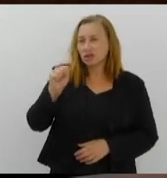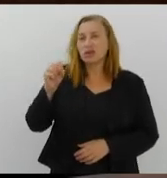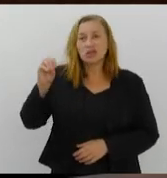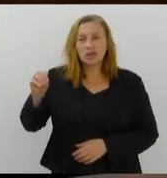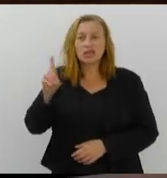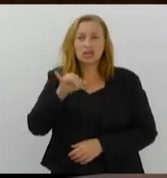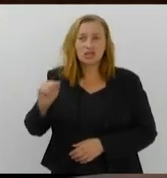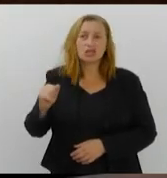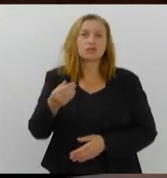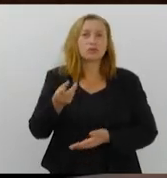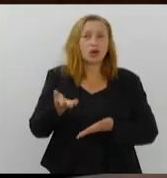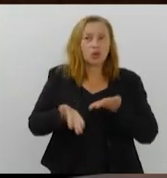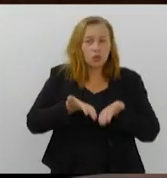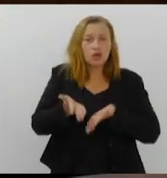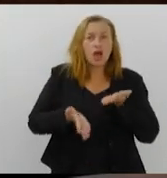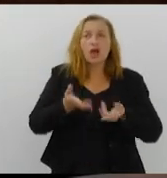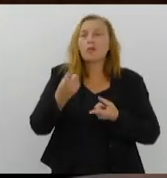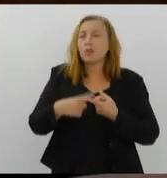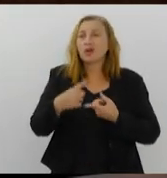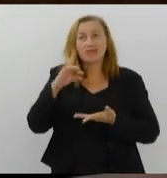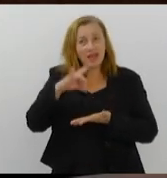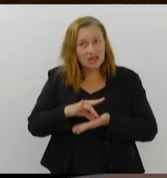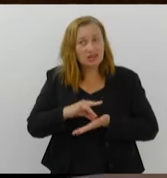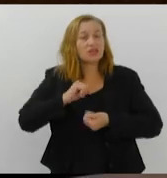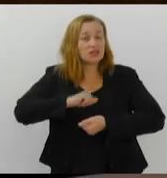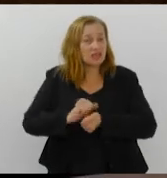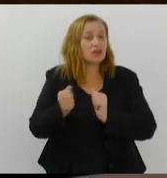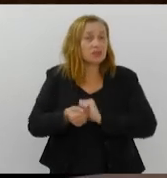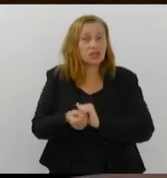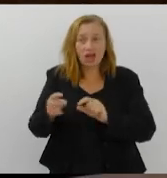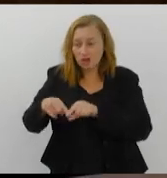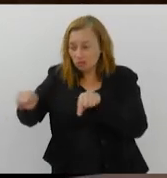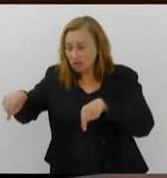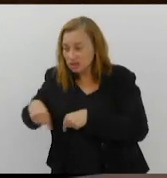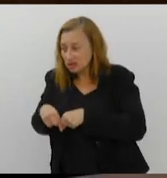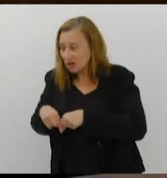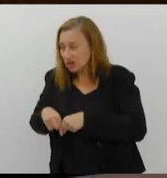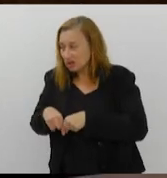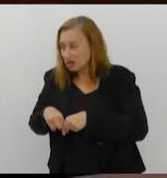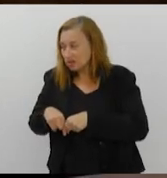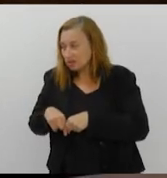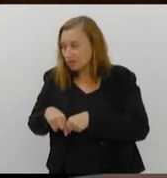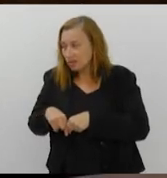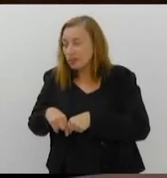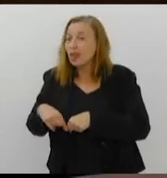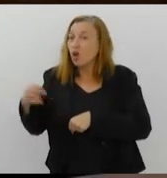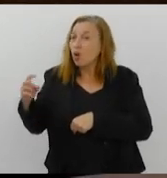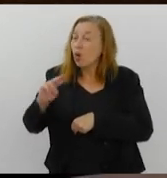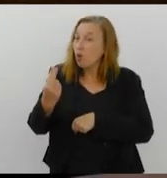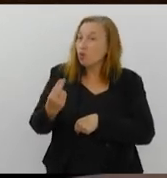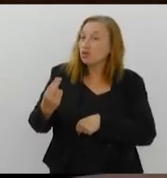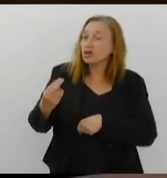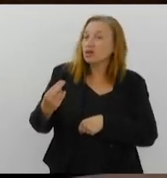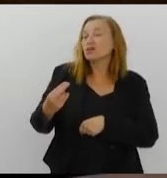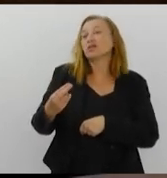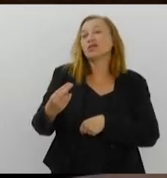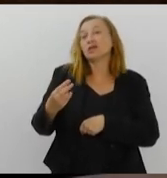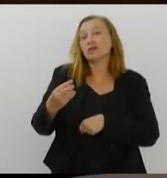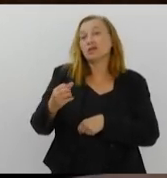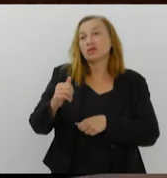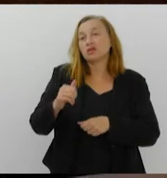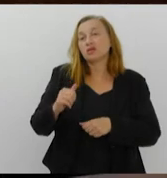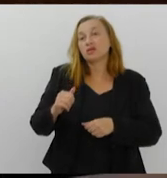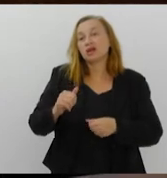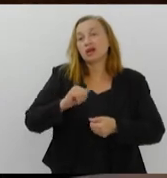poderem cuidar, porque, na realidade, ele vai ter que adaptar uma sala ou fazer uma nova sala. E você pede